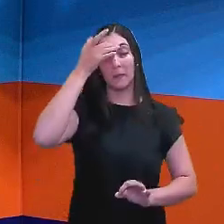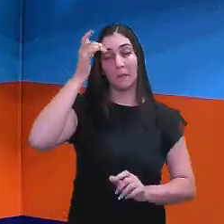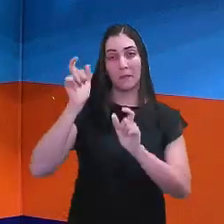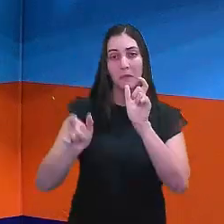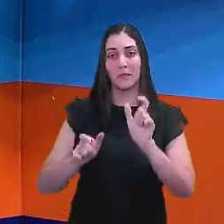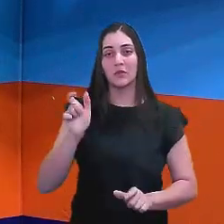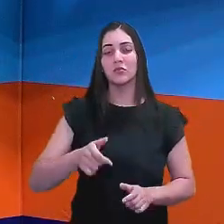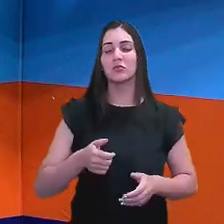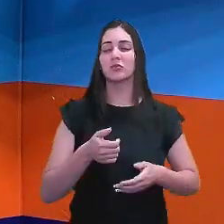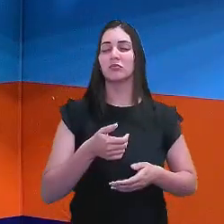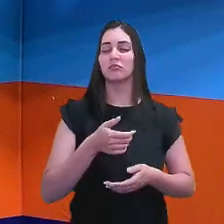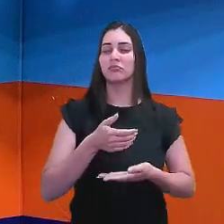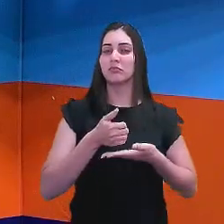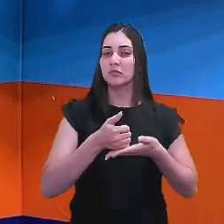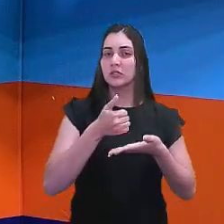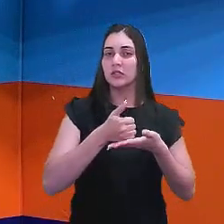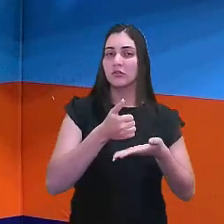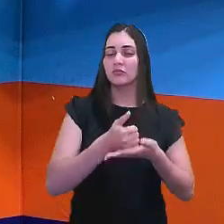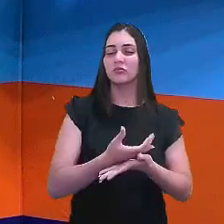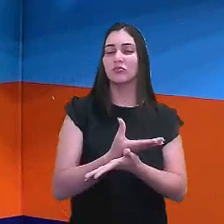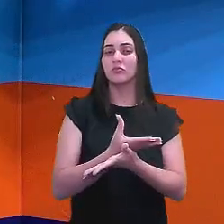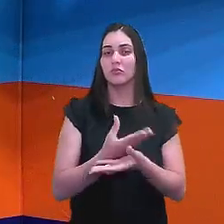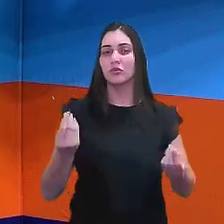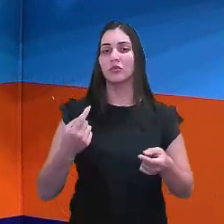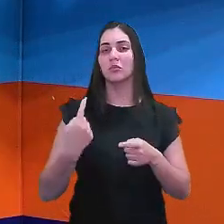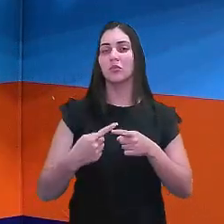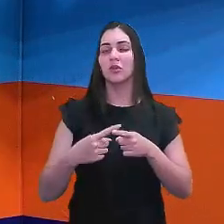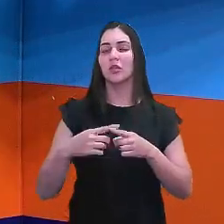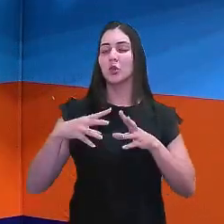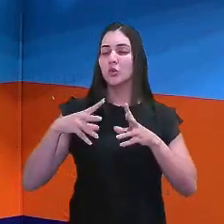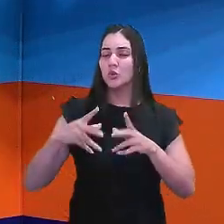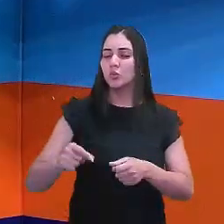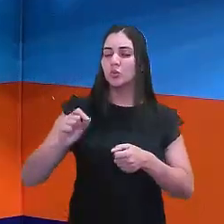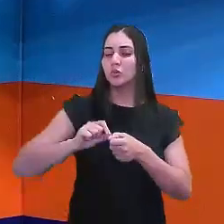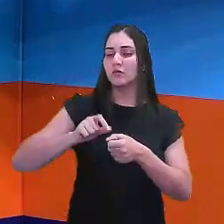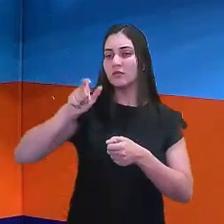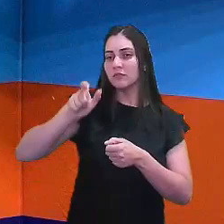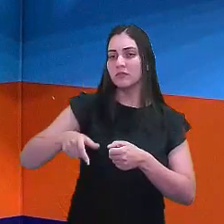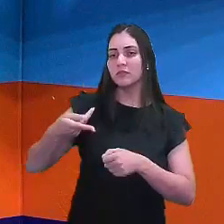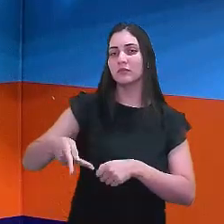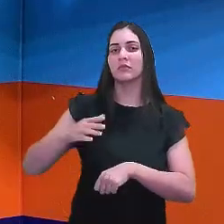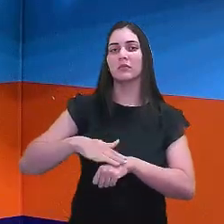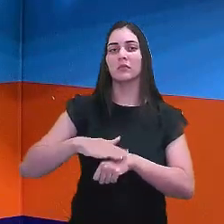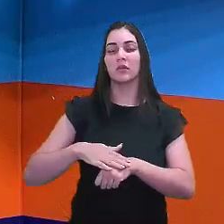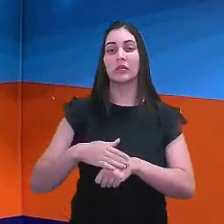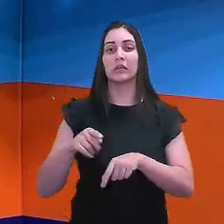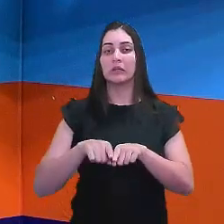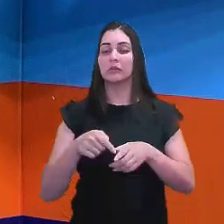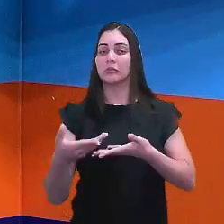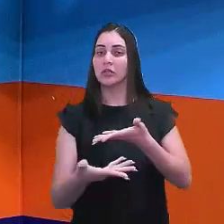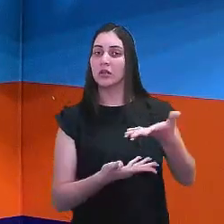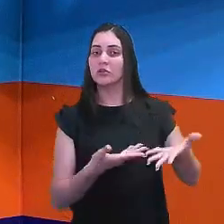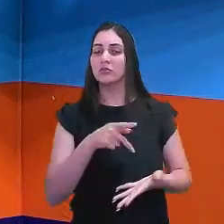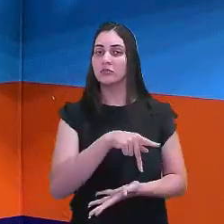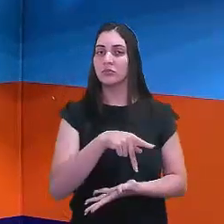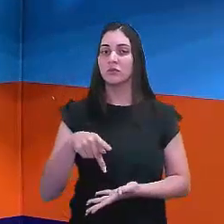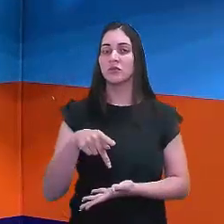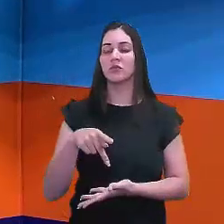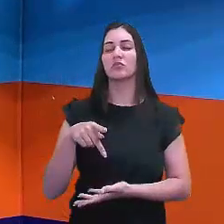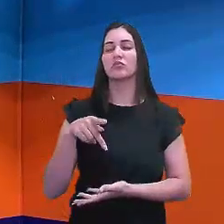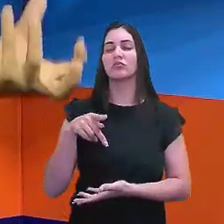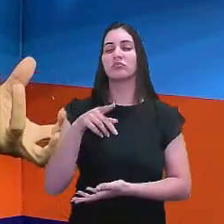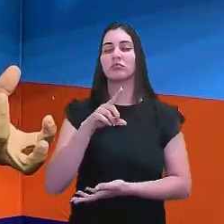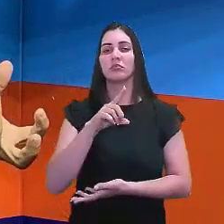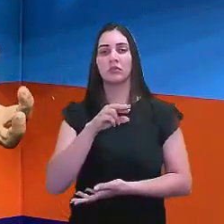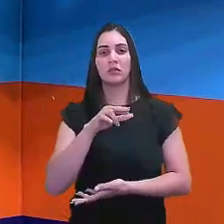certeza contribuem muito, porque todo o gasto de energia que a gente está fazendo aqui, também com relação à professora Danúbia, que é outra gigante, como eu